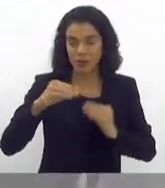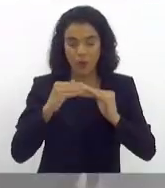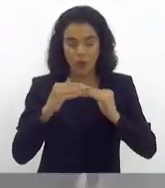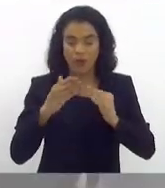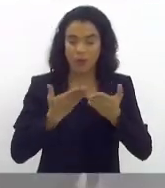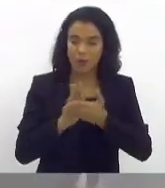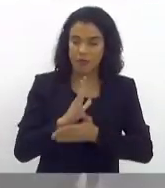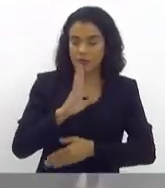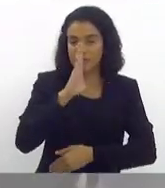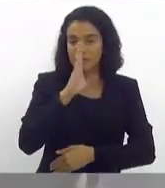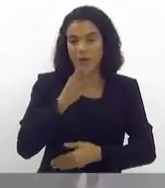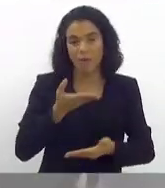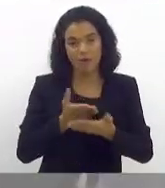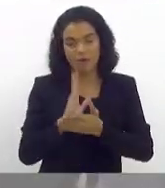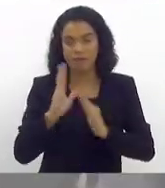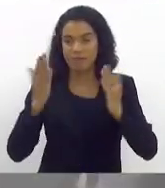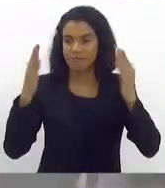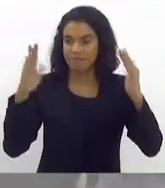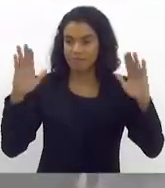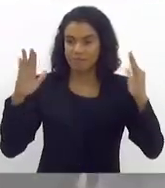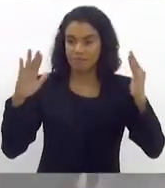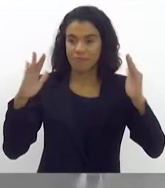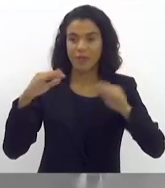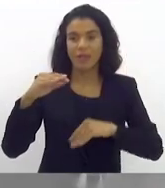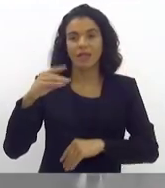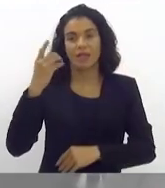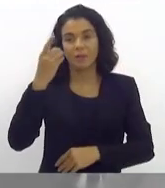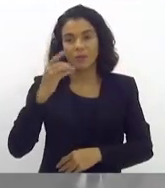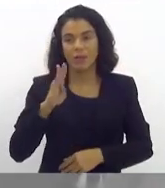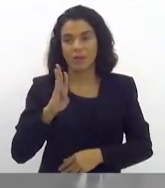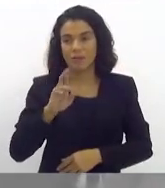estão. Aprovado. Parabenizar o deputado Brazão pela iniciativa.